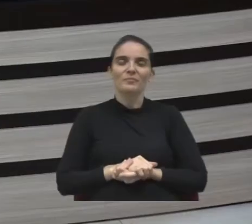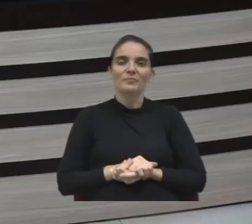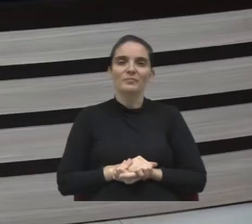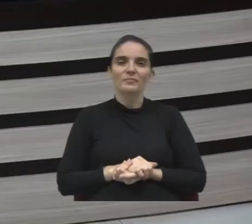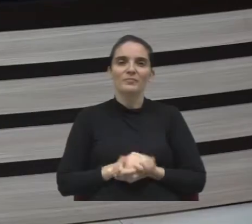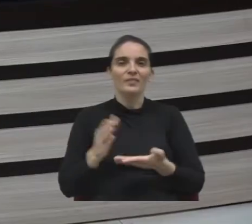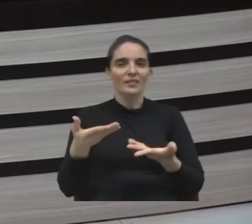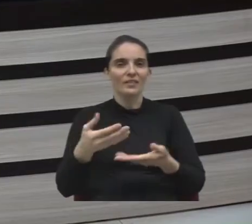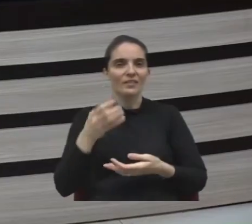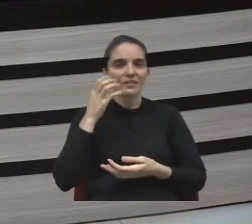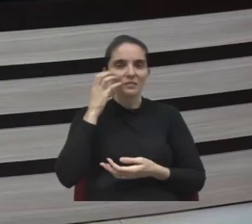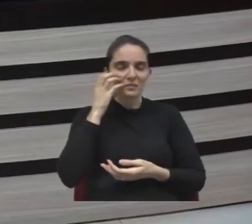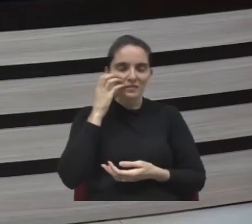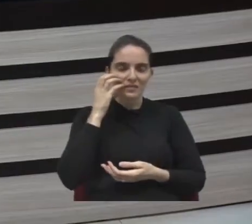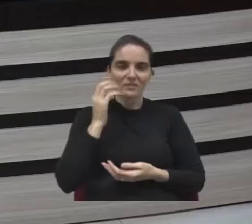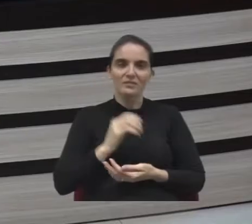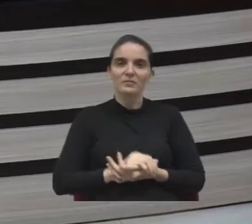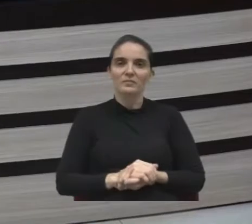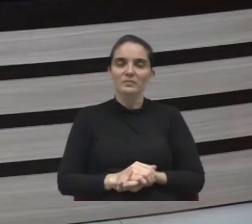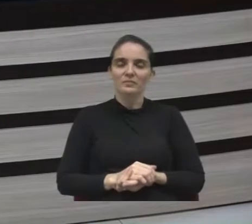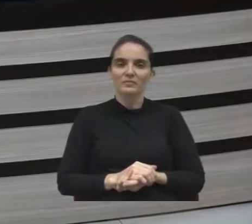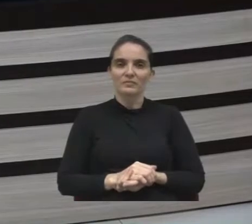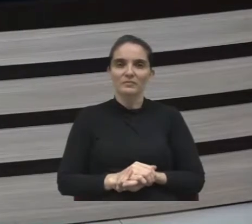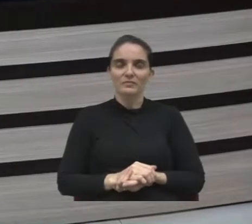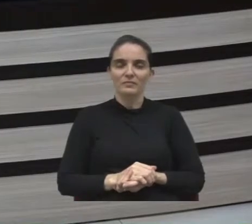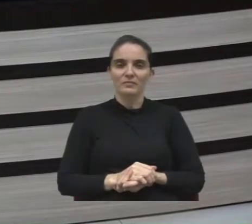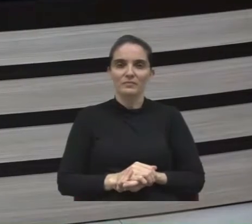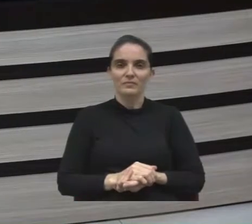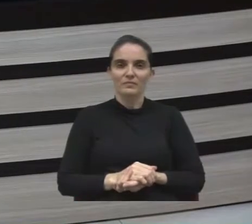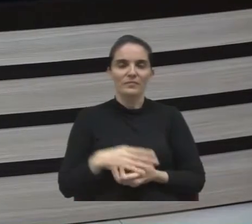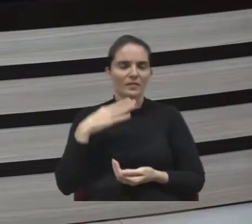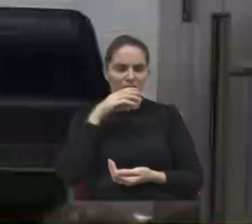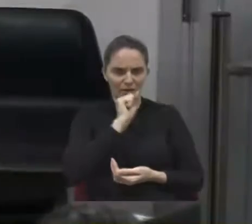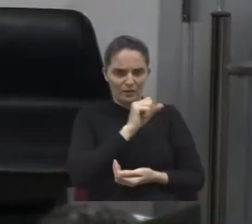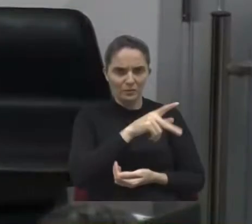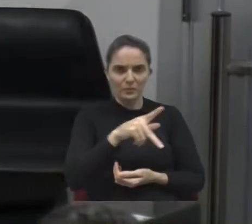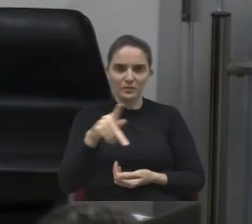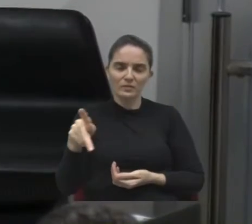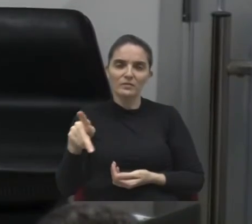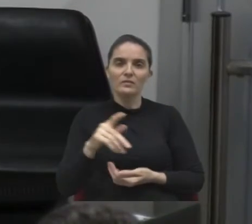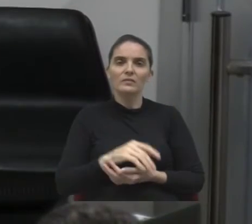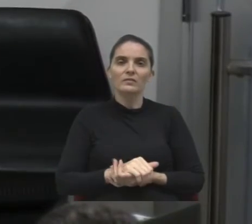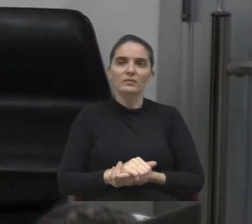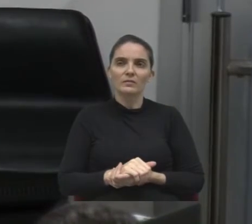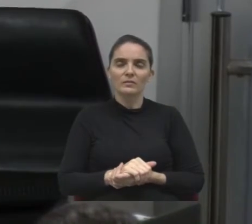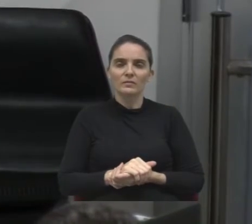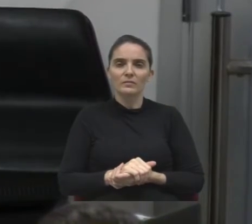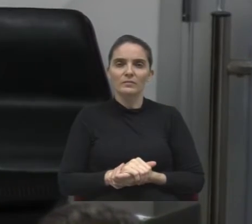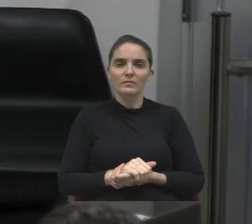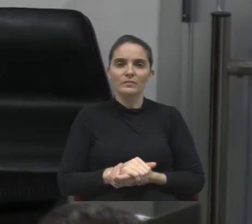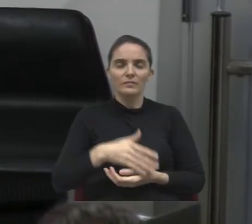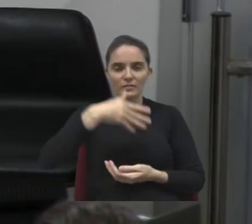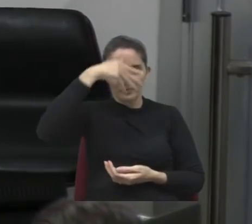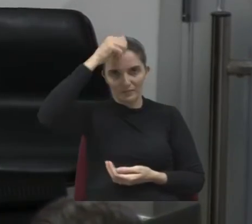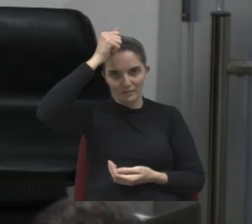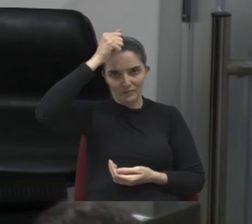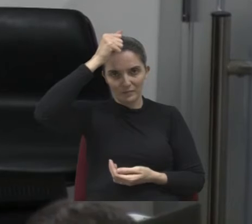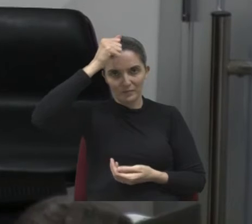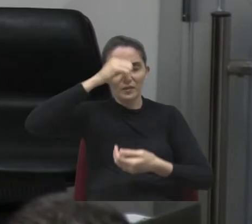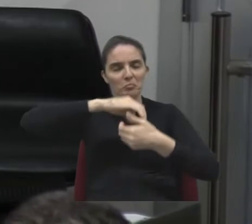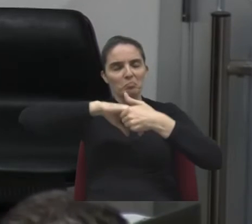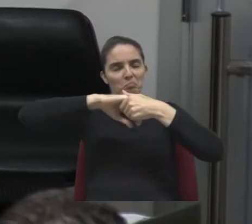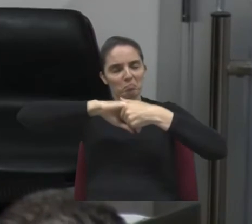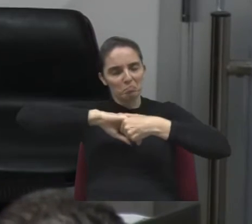Dr. Marcelo Rossi. Rapidamente, senhor presidente. Vereador Toninho, parabenizo